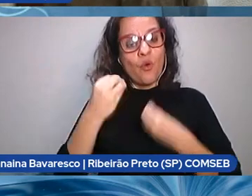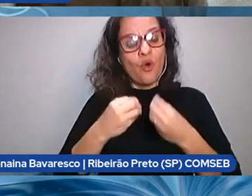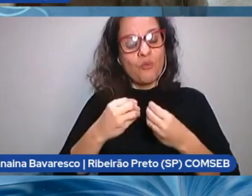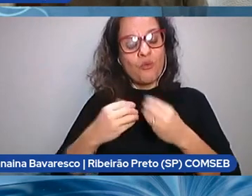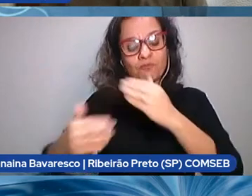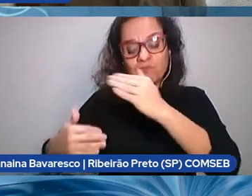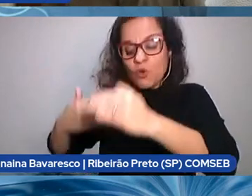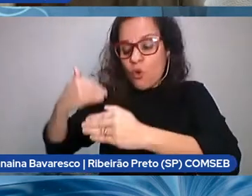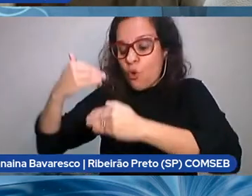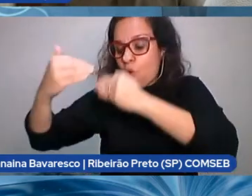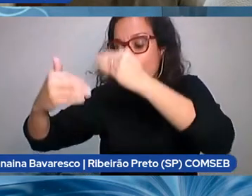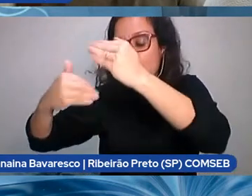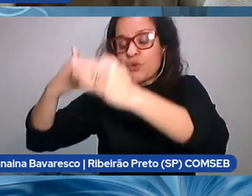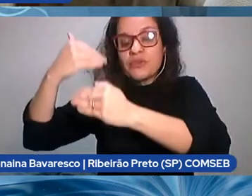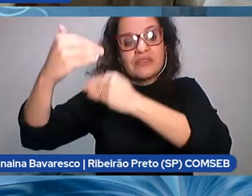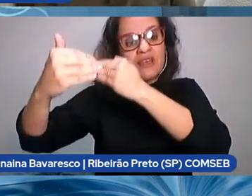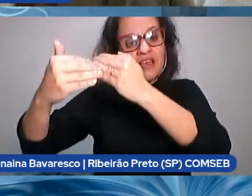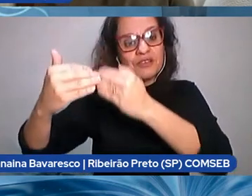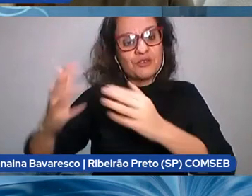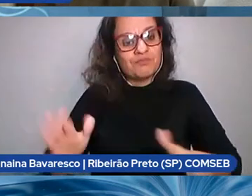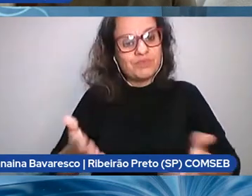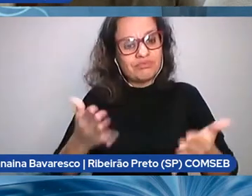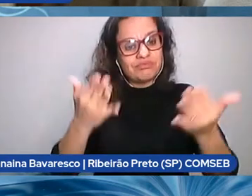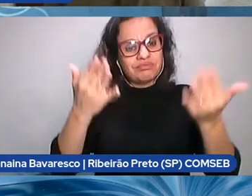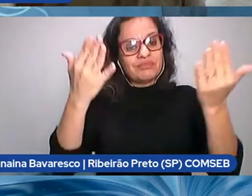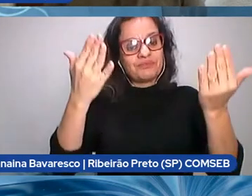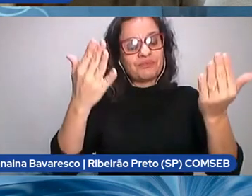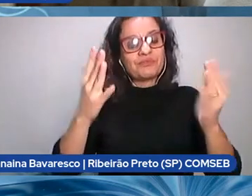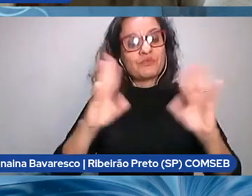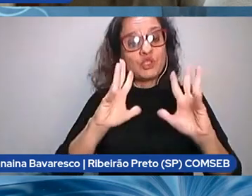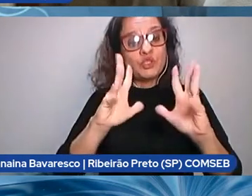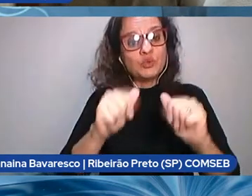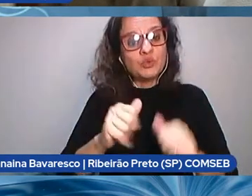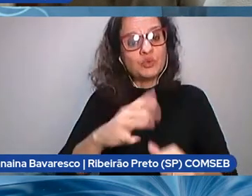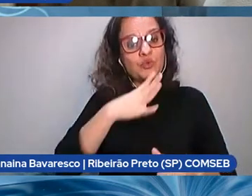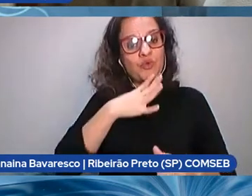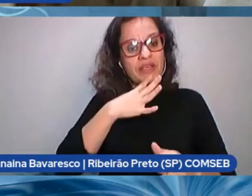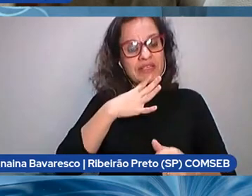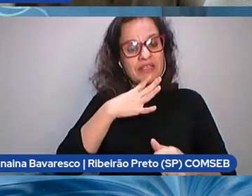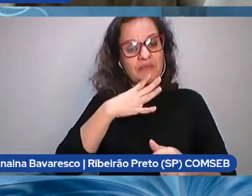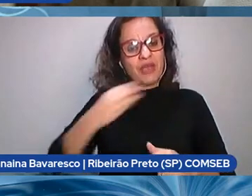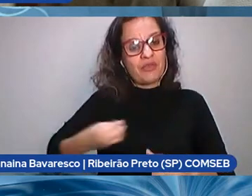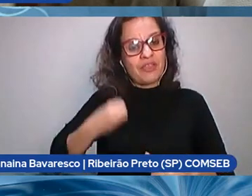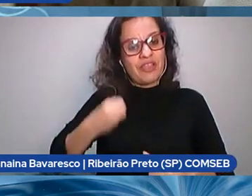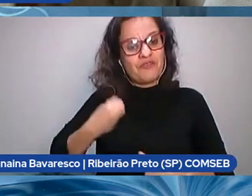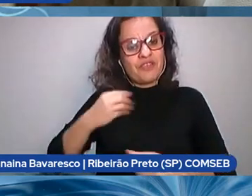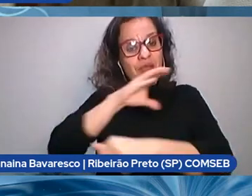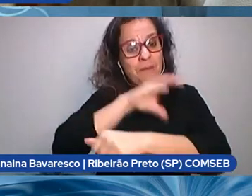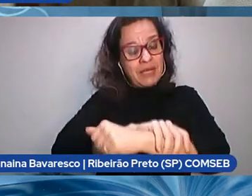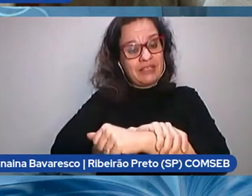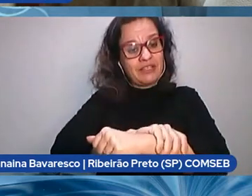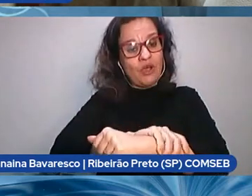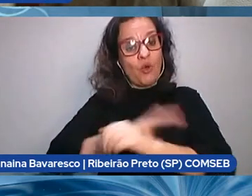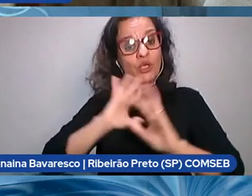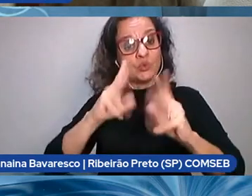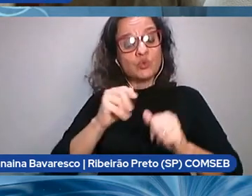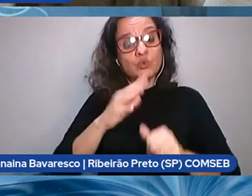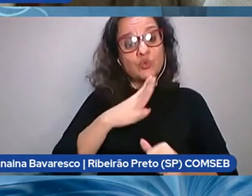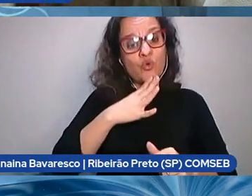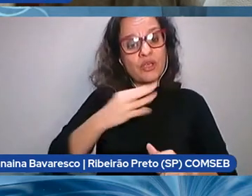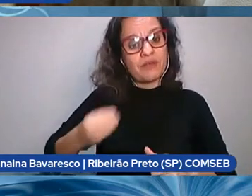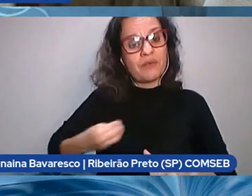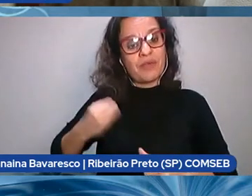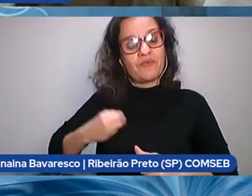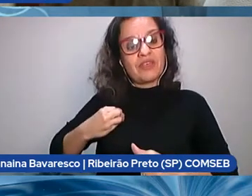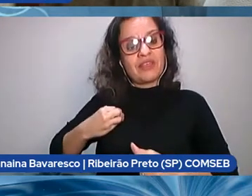processo de desenvolver tudo de conhecimento da vida material e tudo de conhecimento da vida espiritual em duas